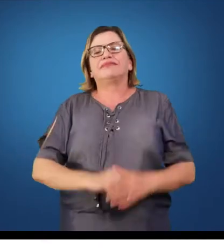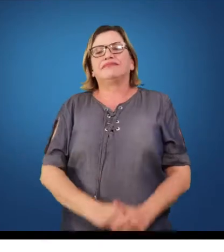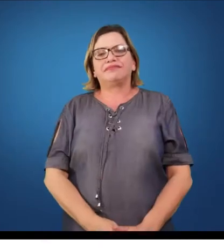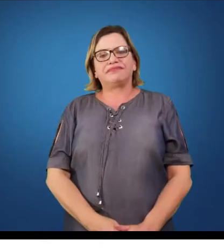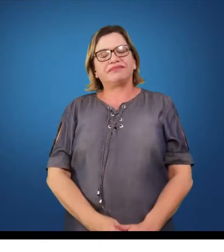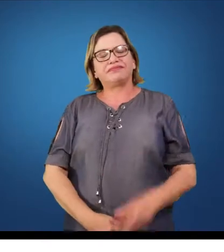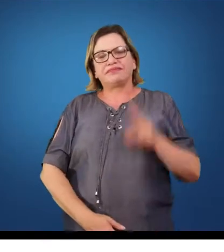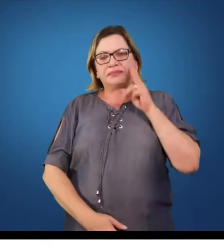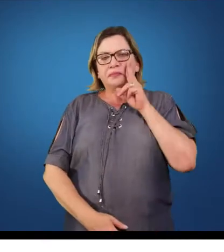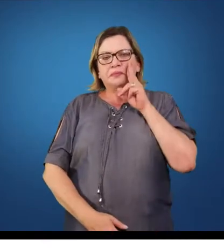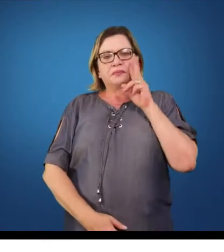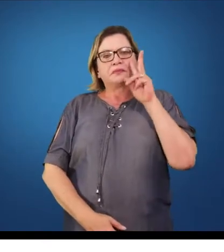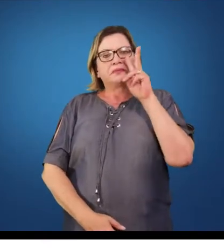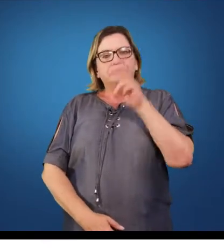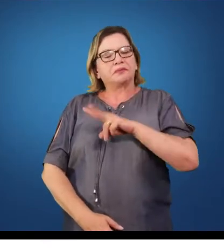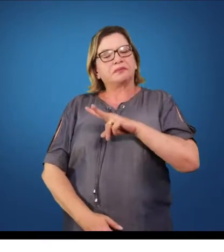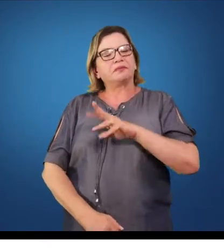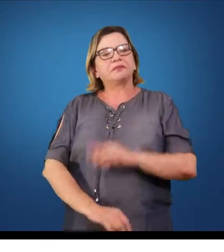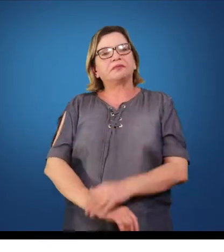certo?